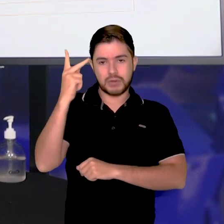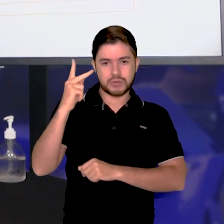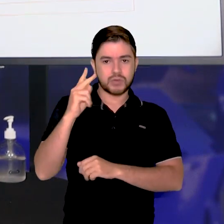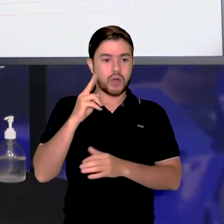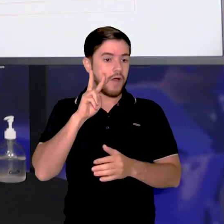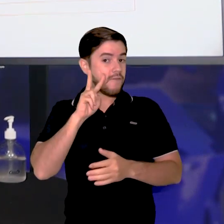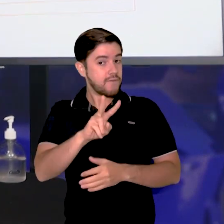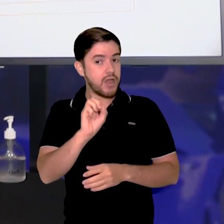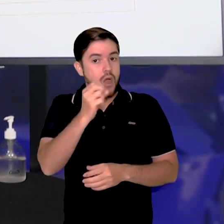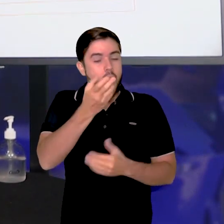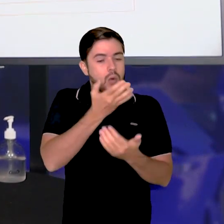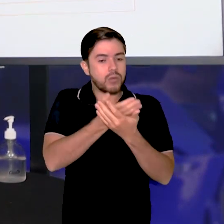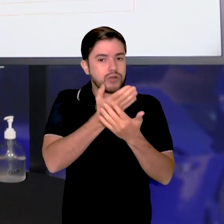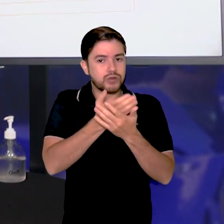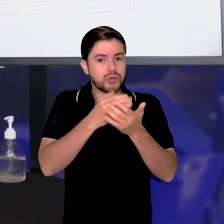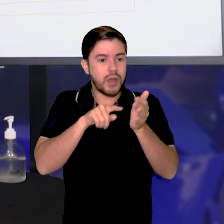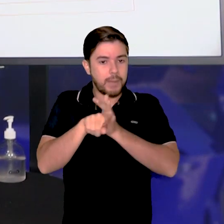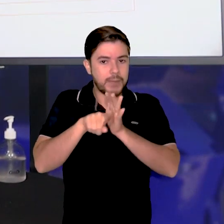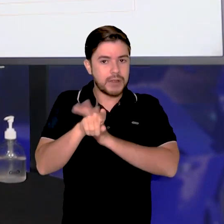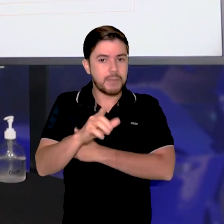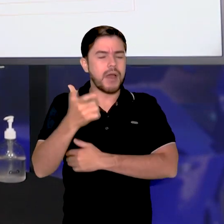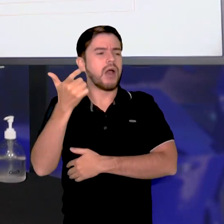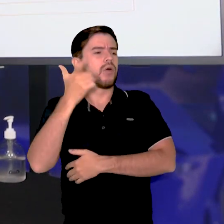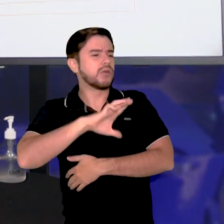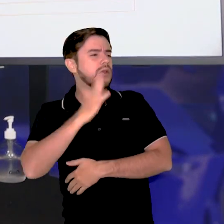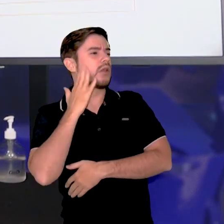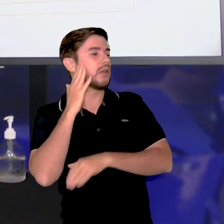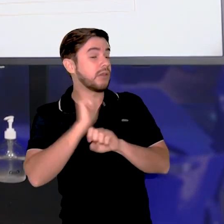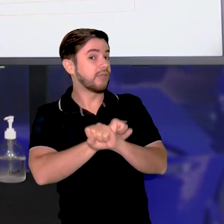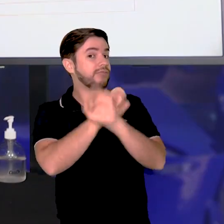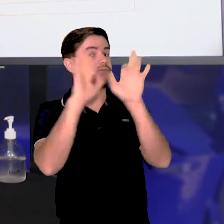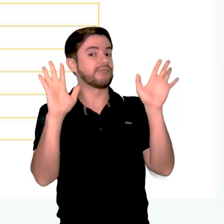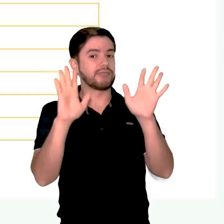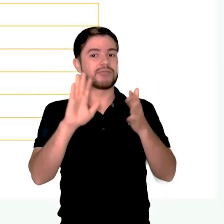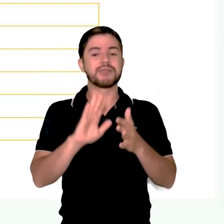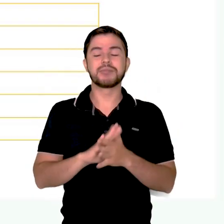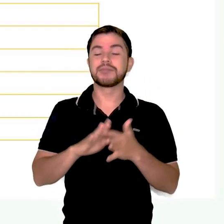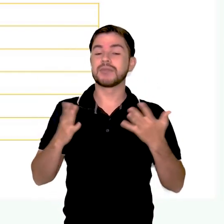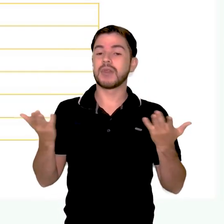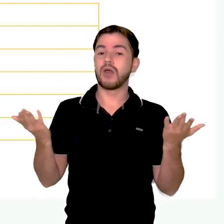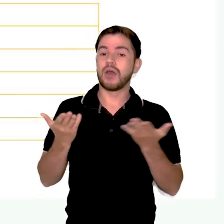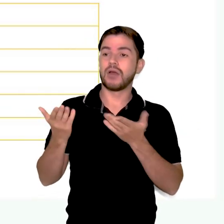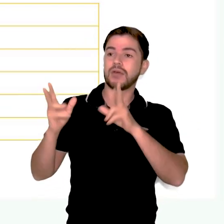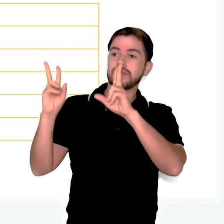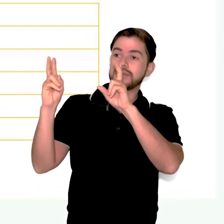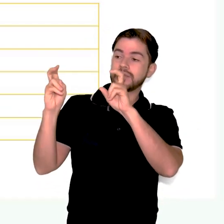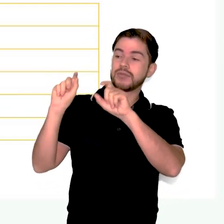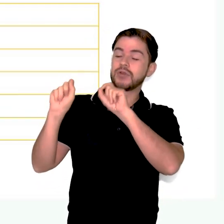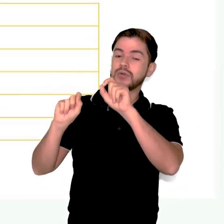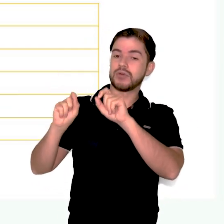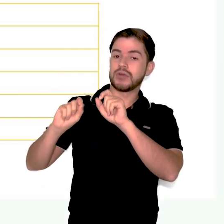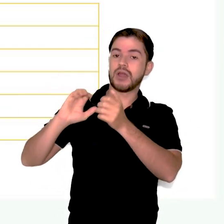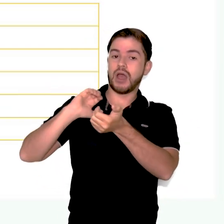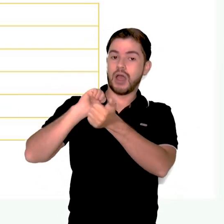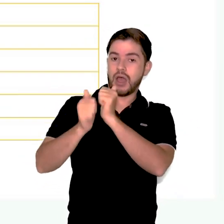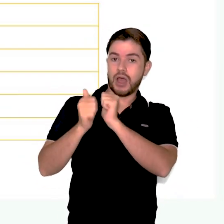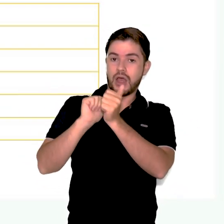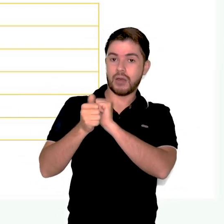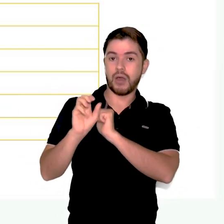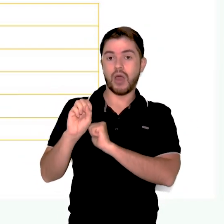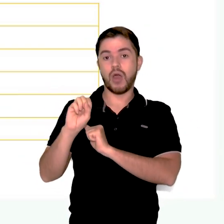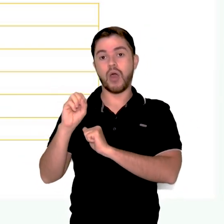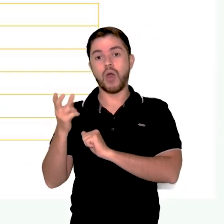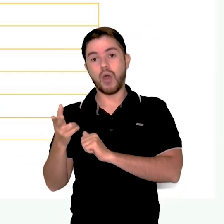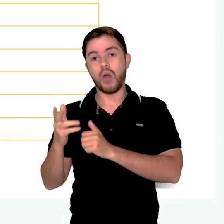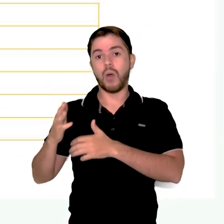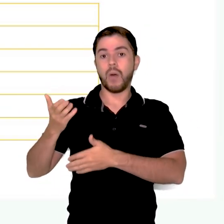pesquisa, compreender o que é que foi estudado. Então, aqui no nosso caso, no nosso exemplo, o título seria os esportes ou